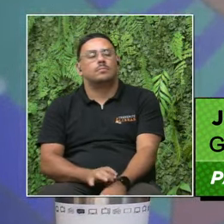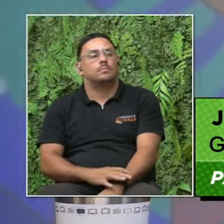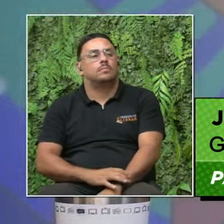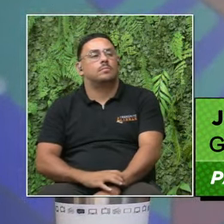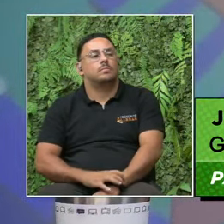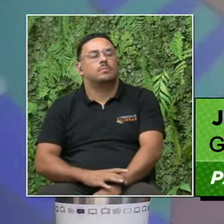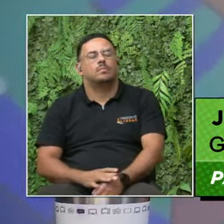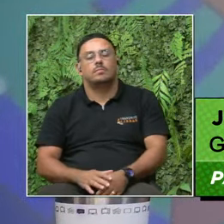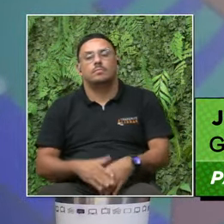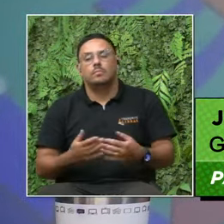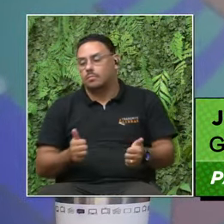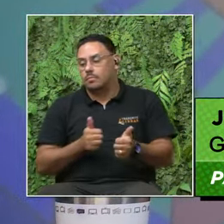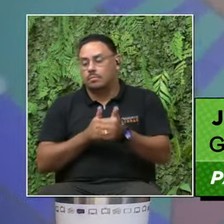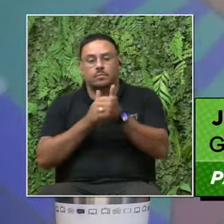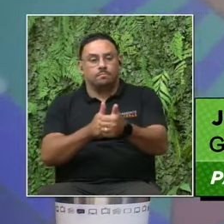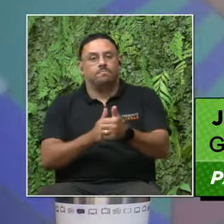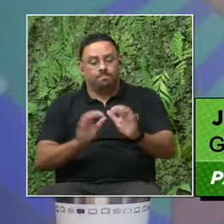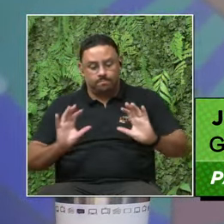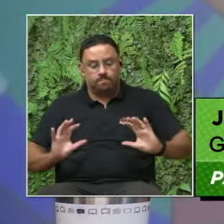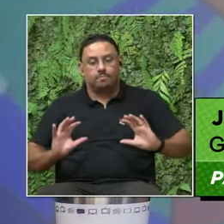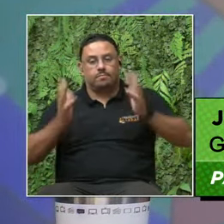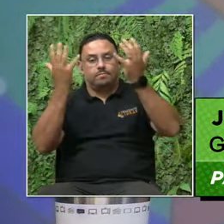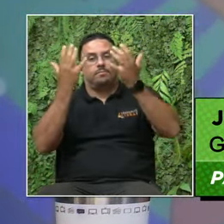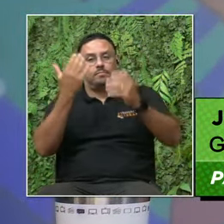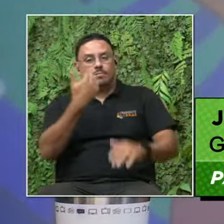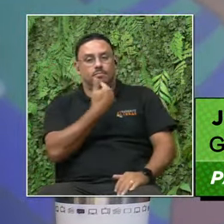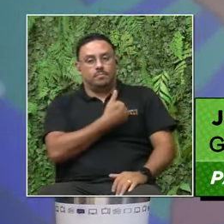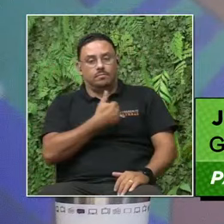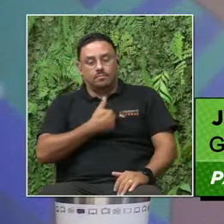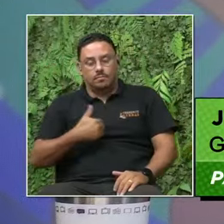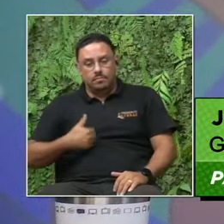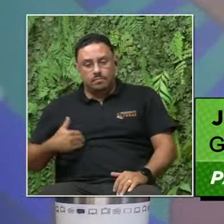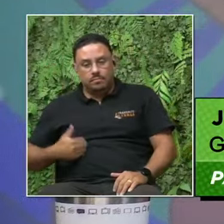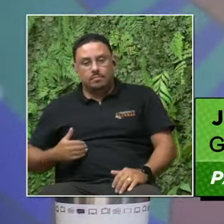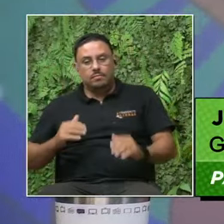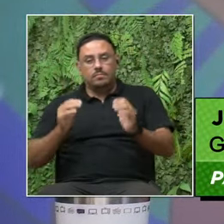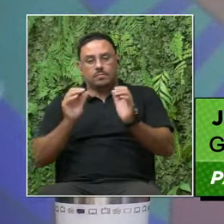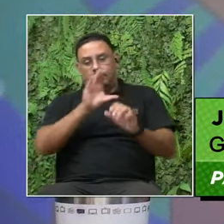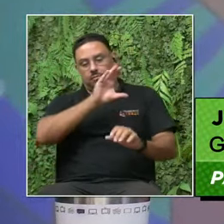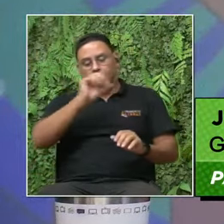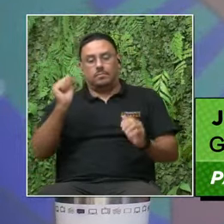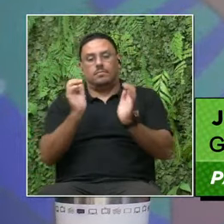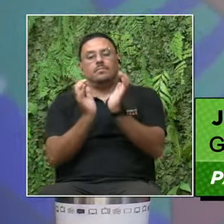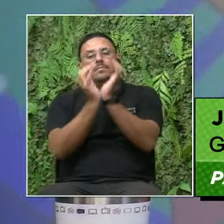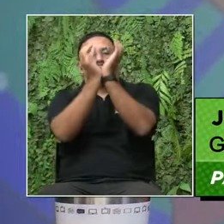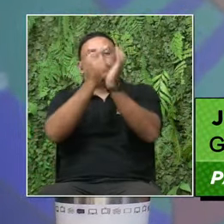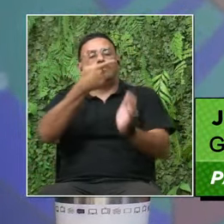aí estamos acompanhando aí a festa do Atlético do título de